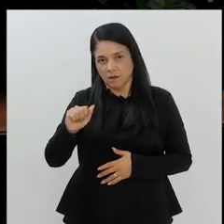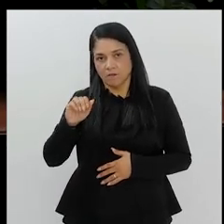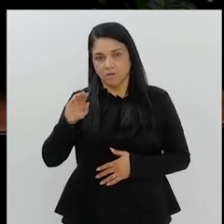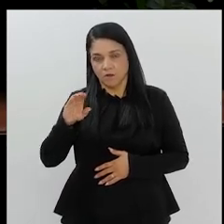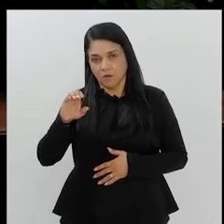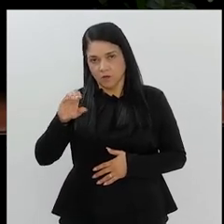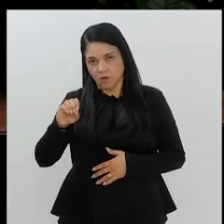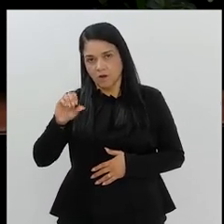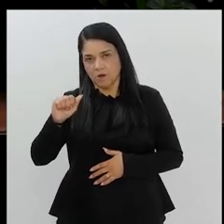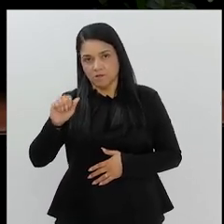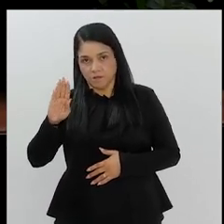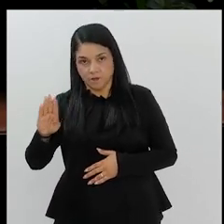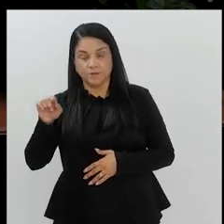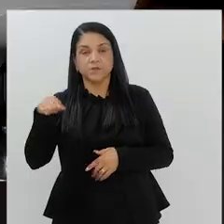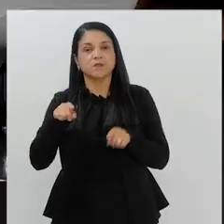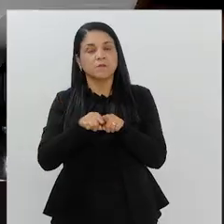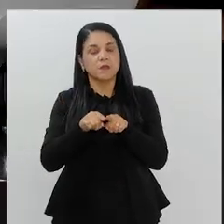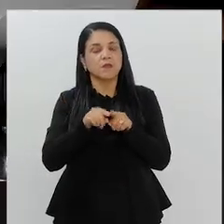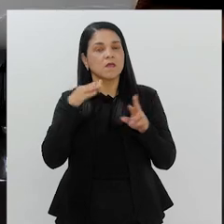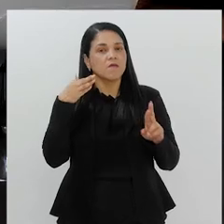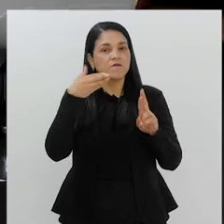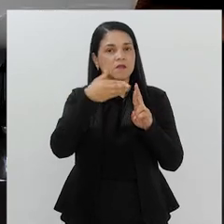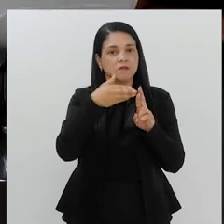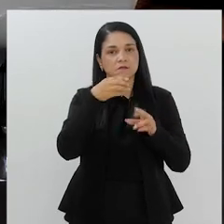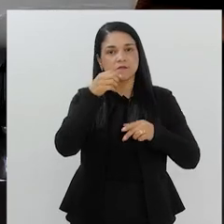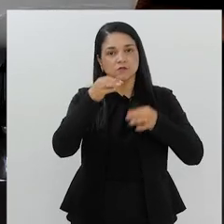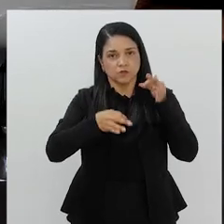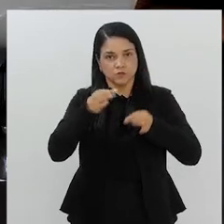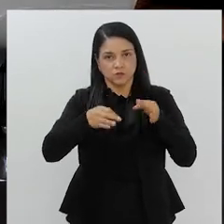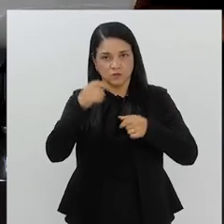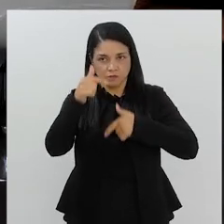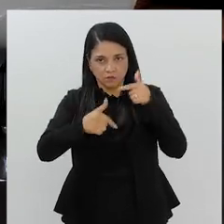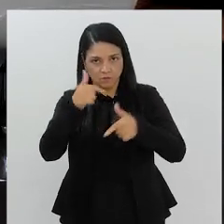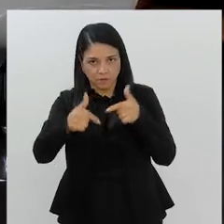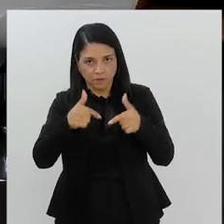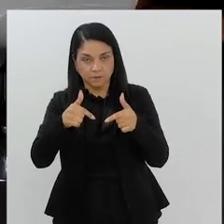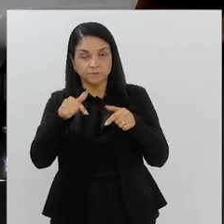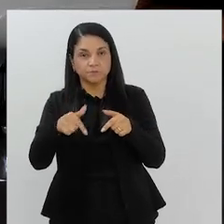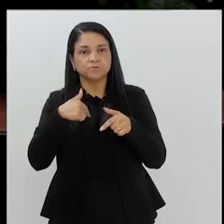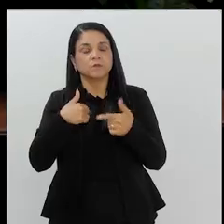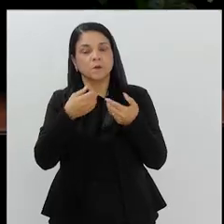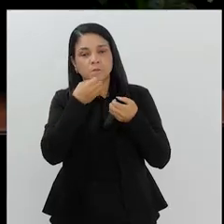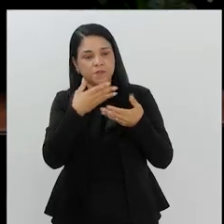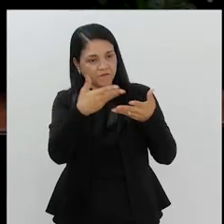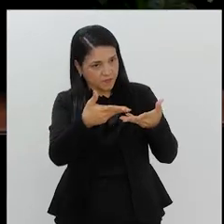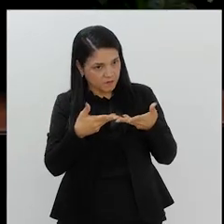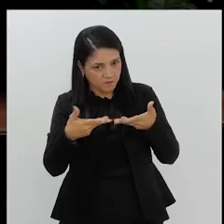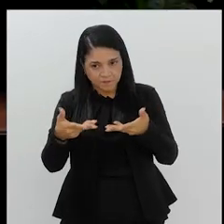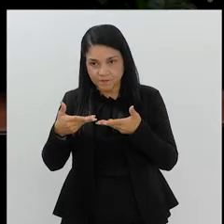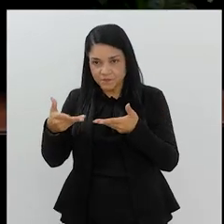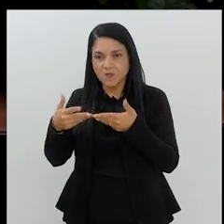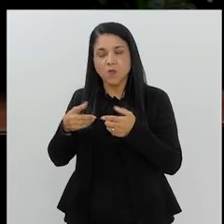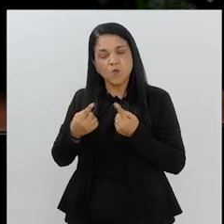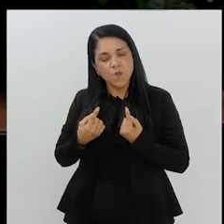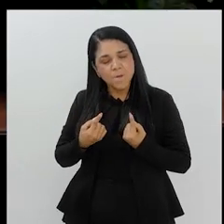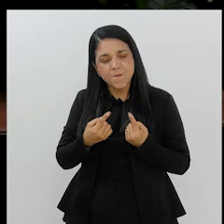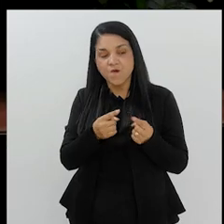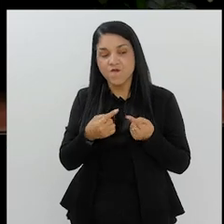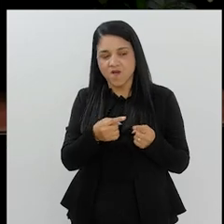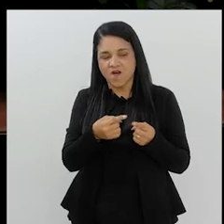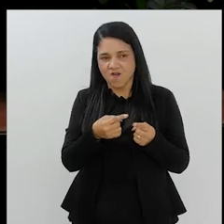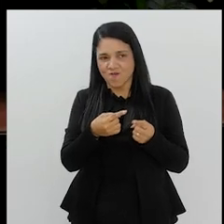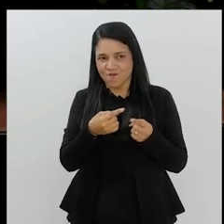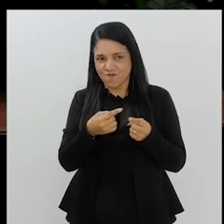experiência também uma referência na justiça do trabalho bom sejam bem-vindas e eu começaria aqui com uma